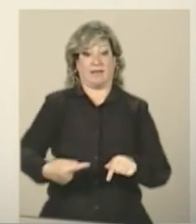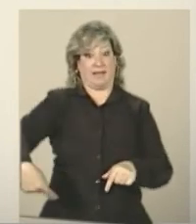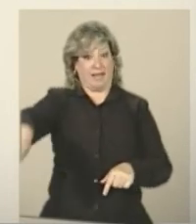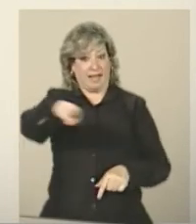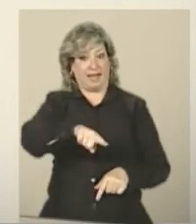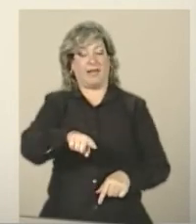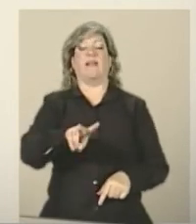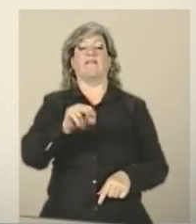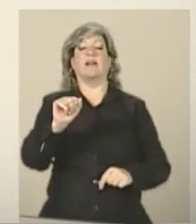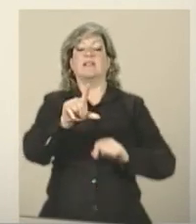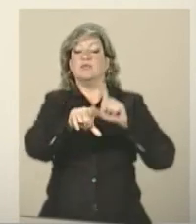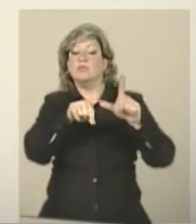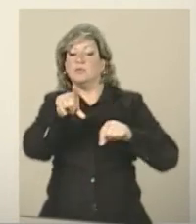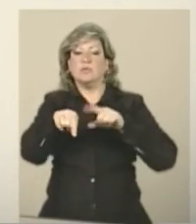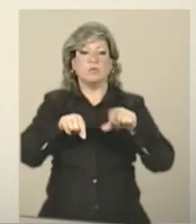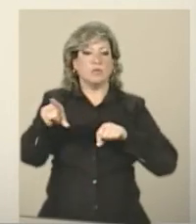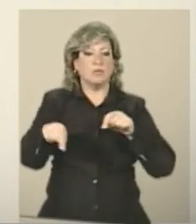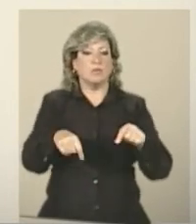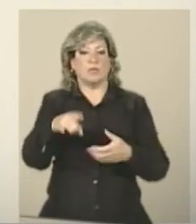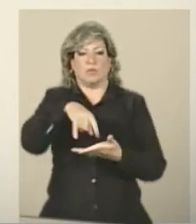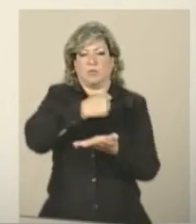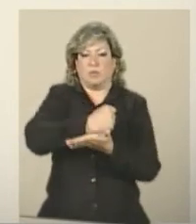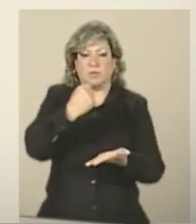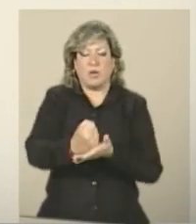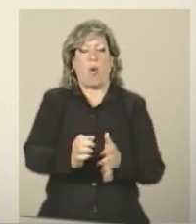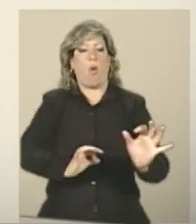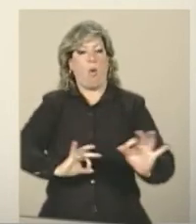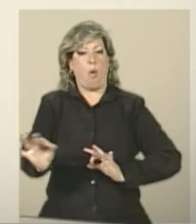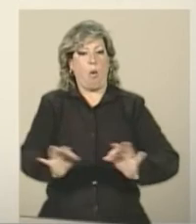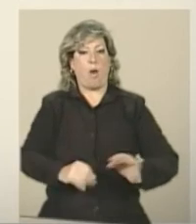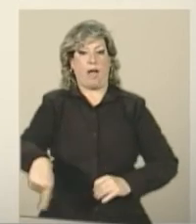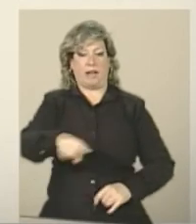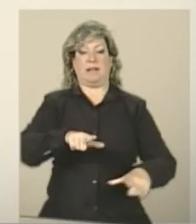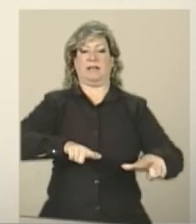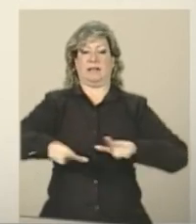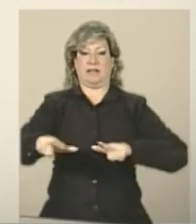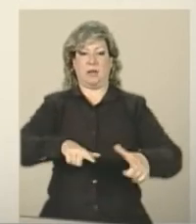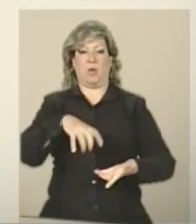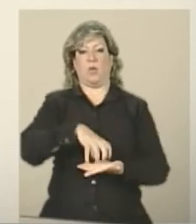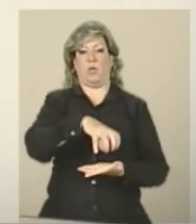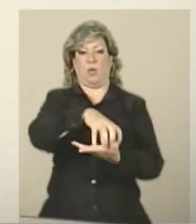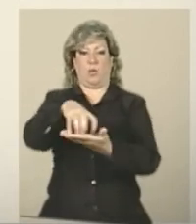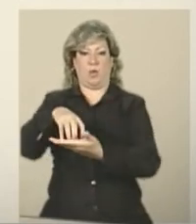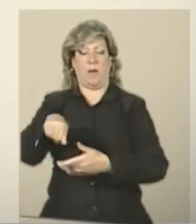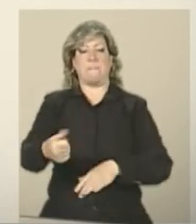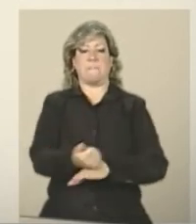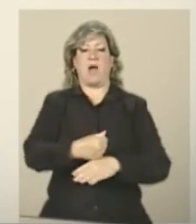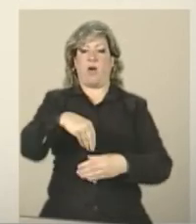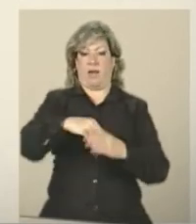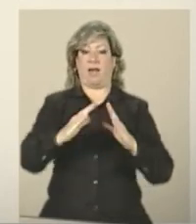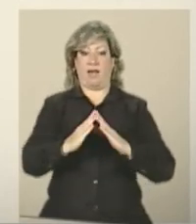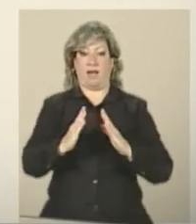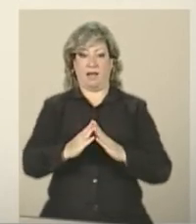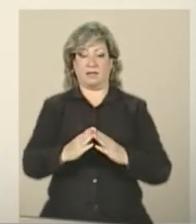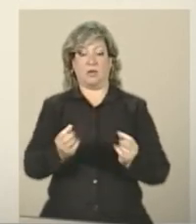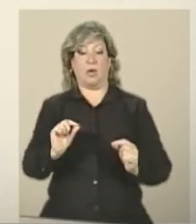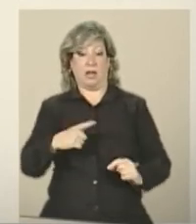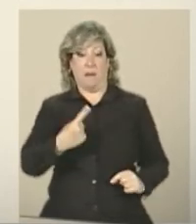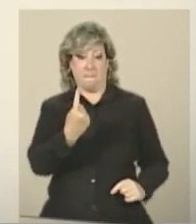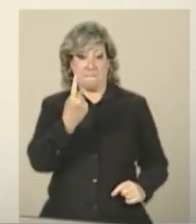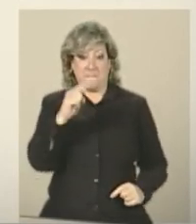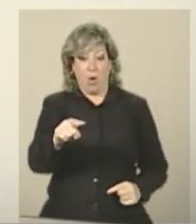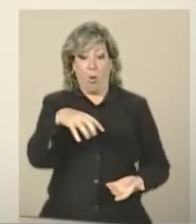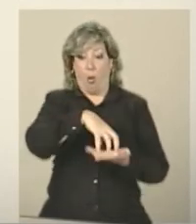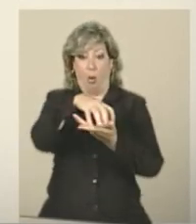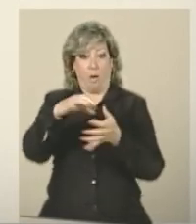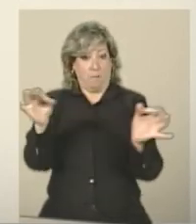é que vão selecionar contratar e coordenar o trabalho das equipes do melhor em casa quando as mil